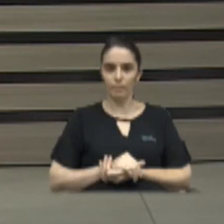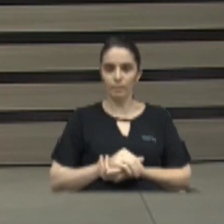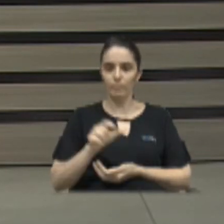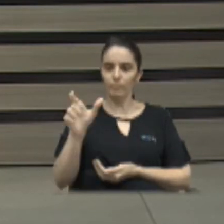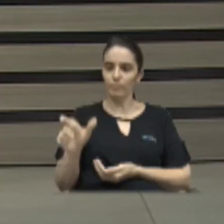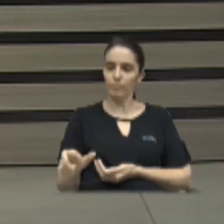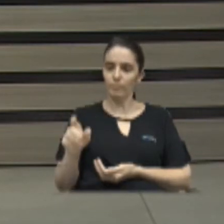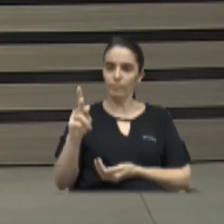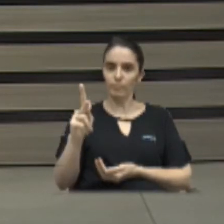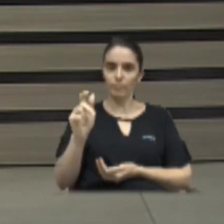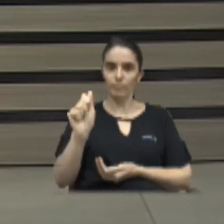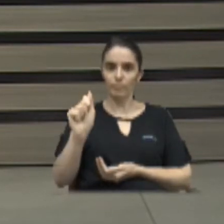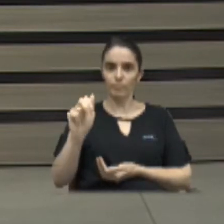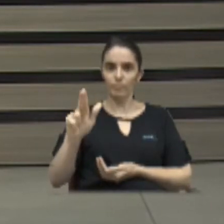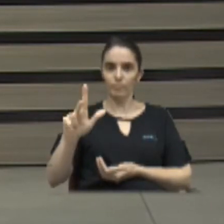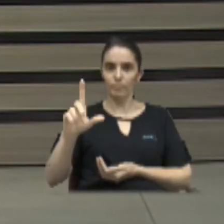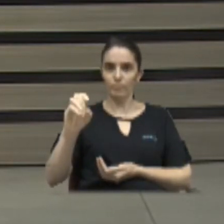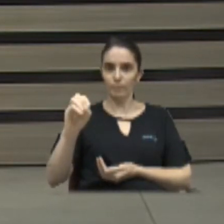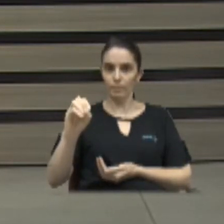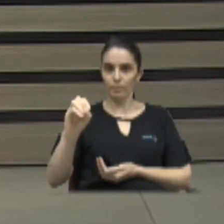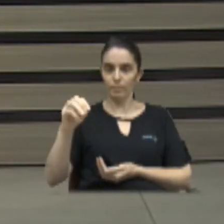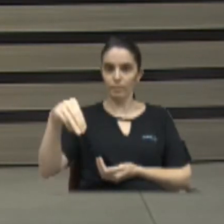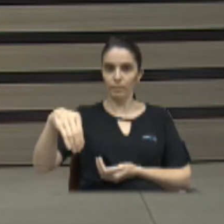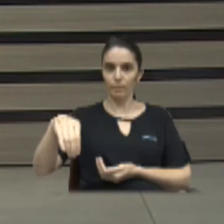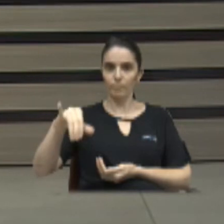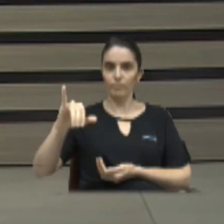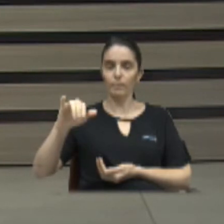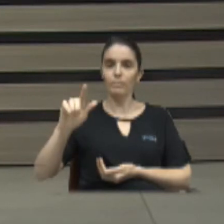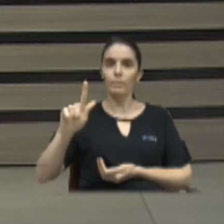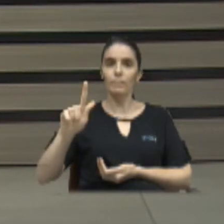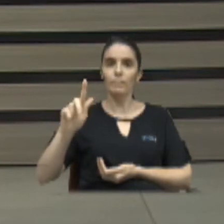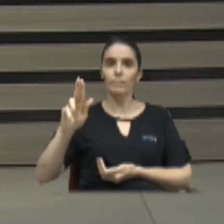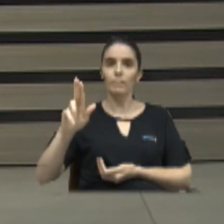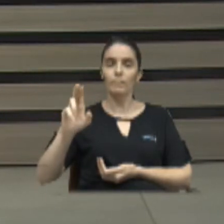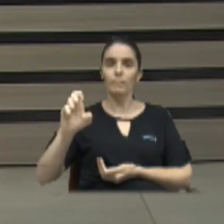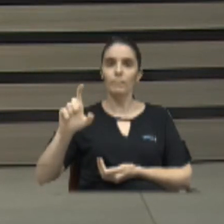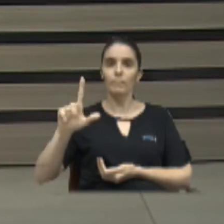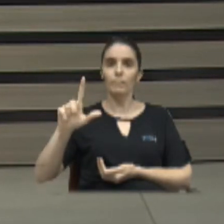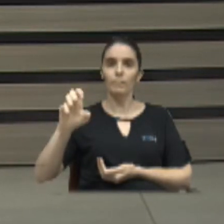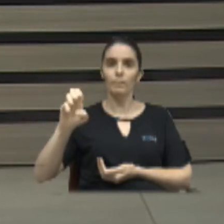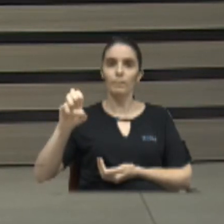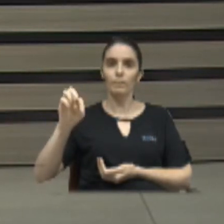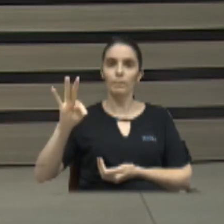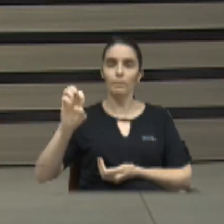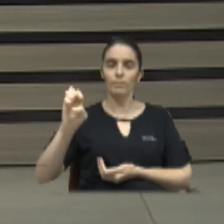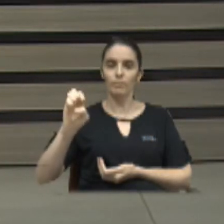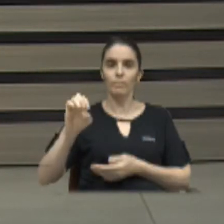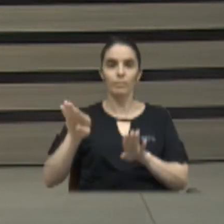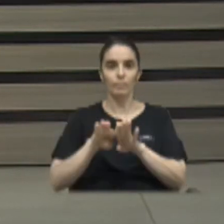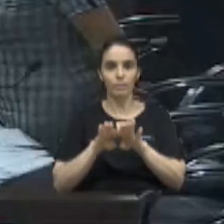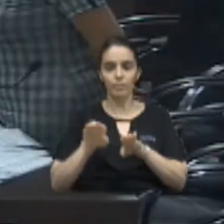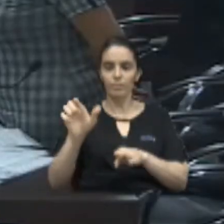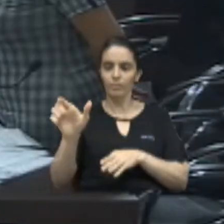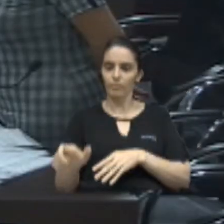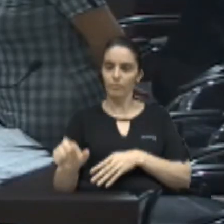Michelete e pela dona Silvana Aparecida de Oliveira Tolentino. Um minuto de silêncio.